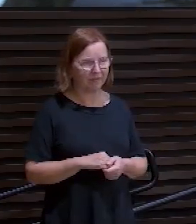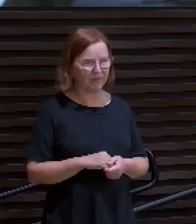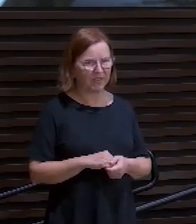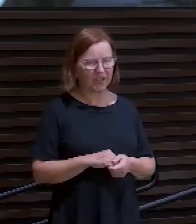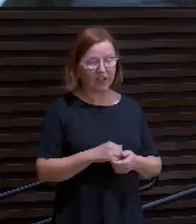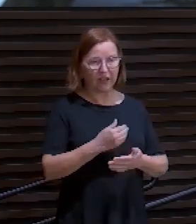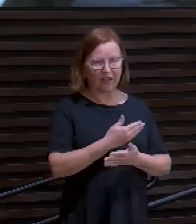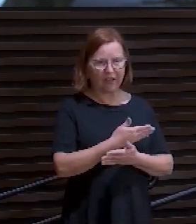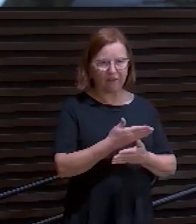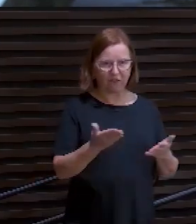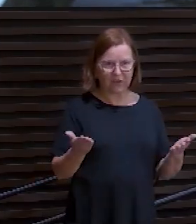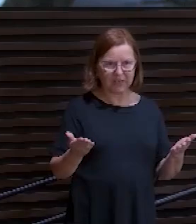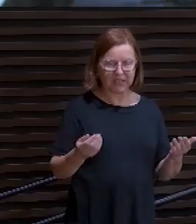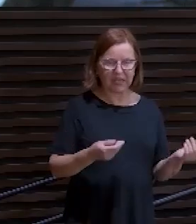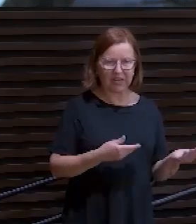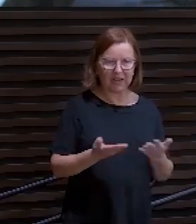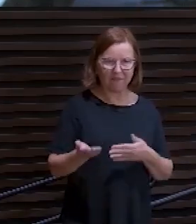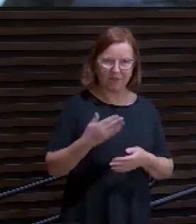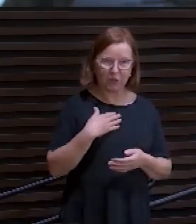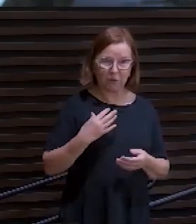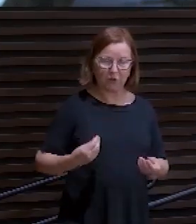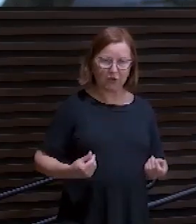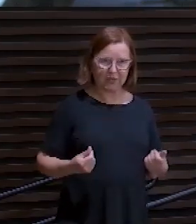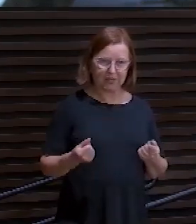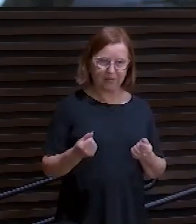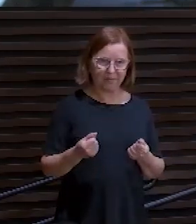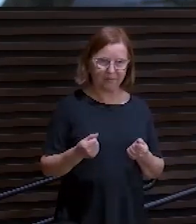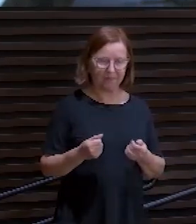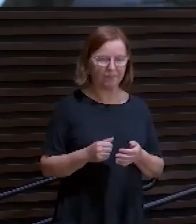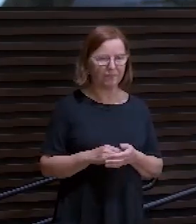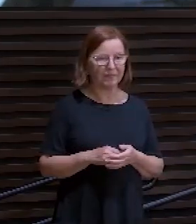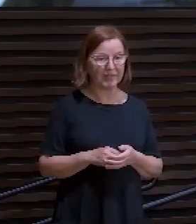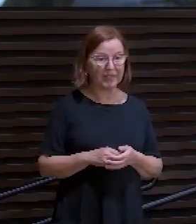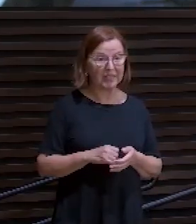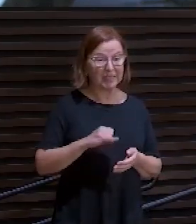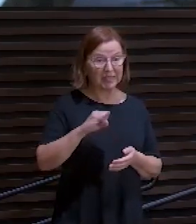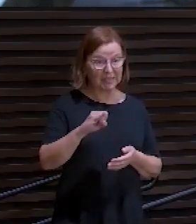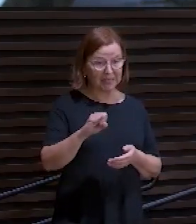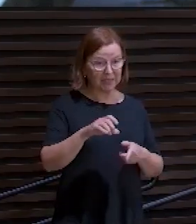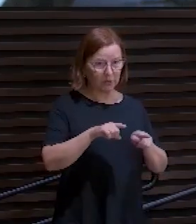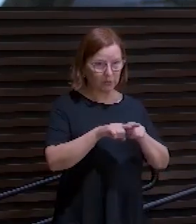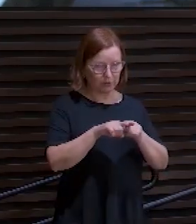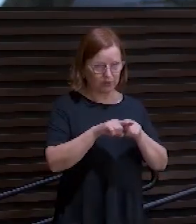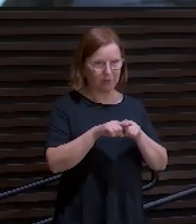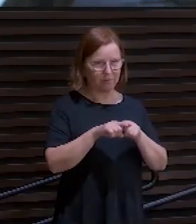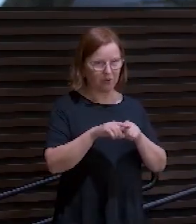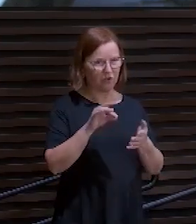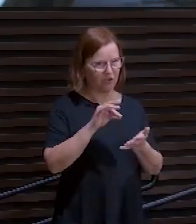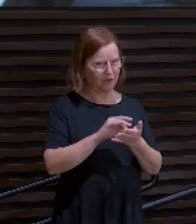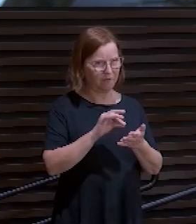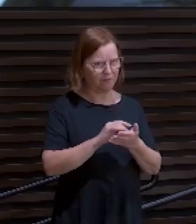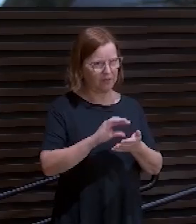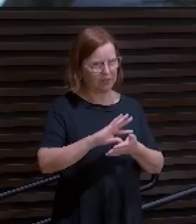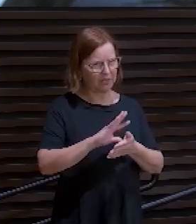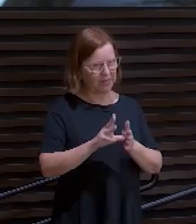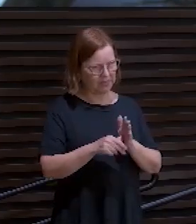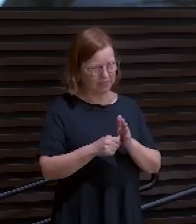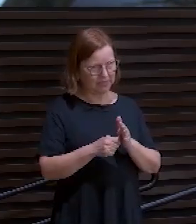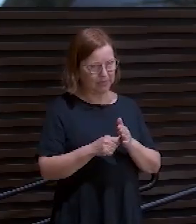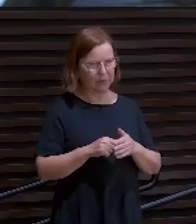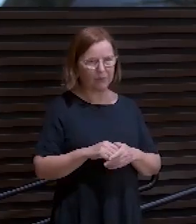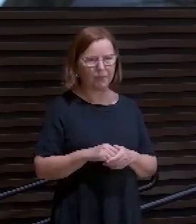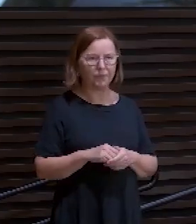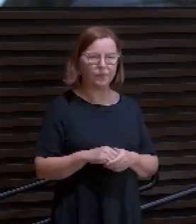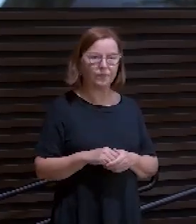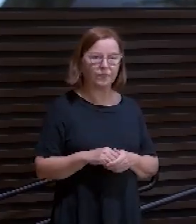Vocês estão levando o meu dinheiro. Veja, se eles de fato fossem ladrões ainda naquela época, no meio do caminho, quando eles perceberam